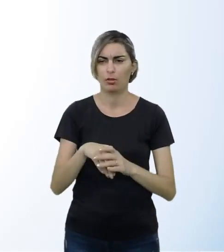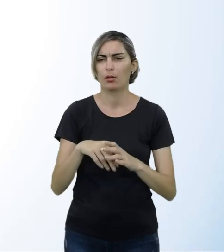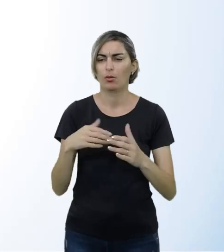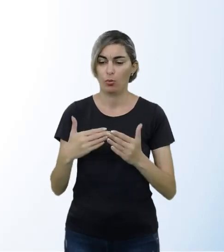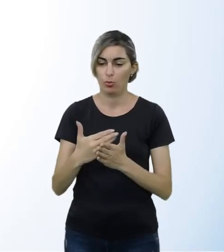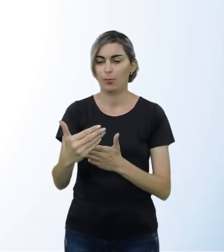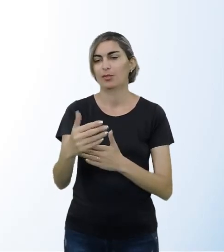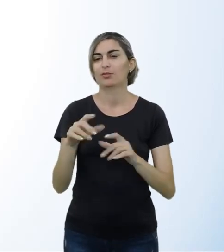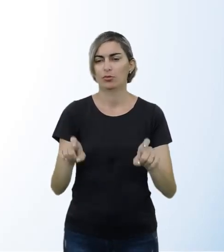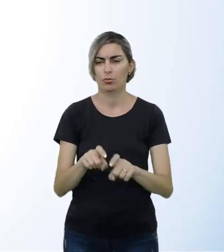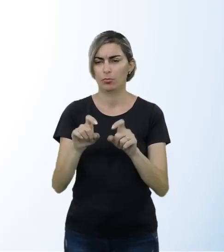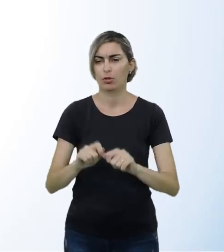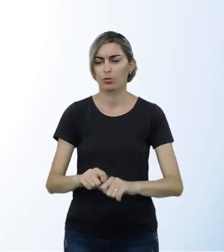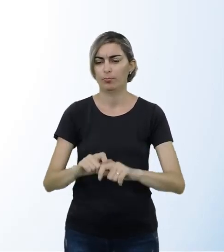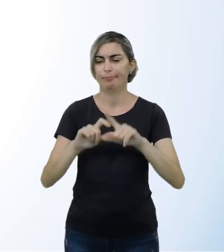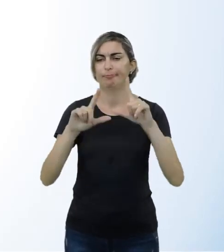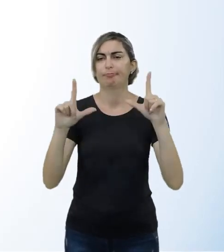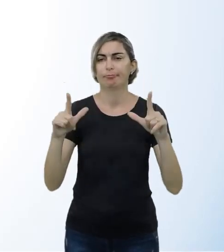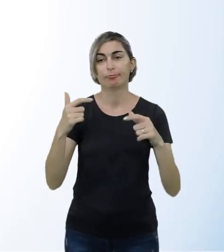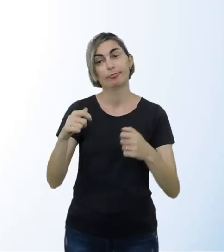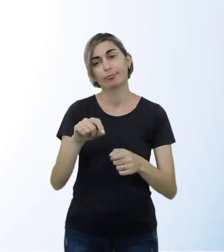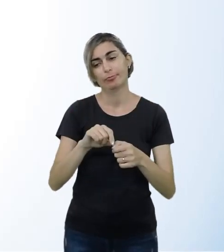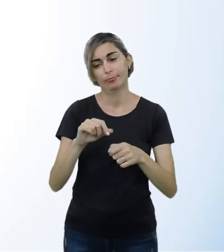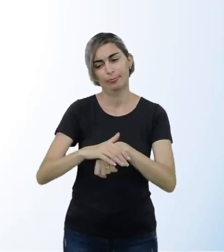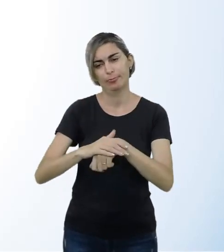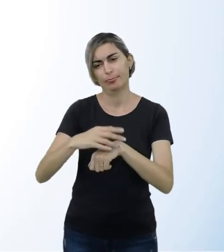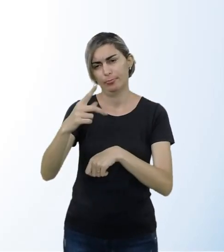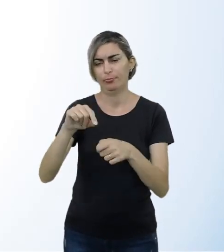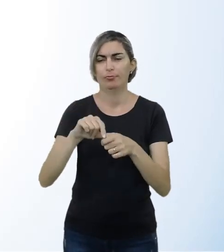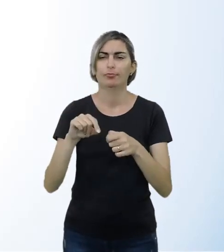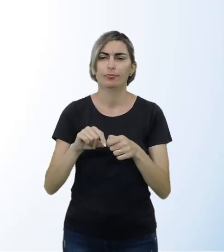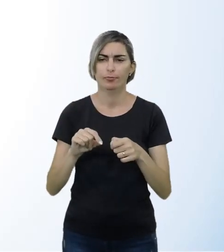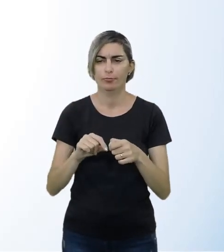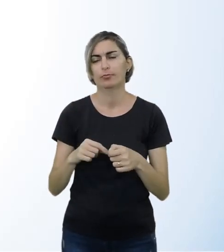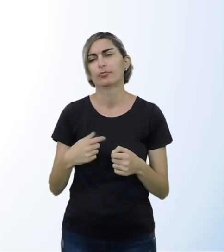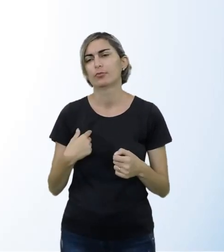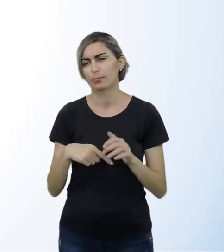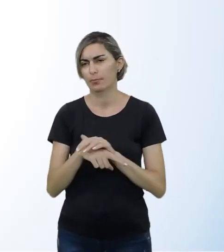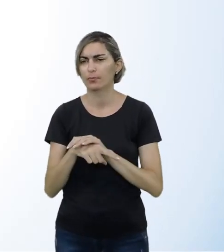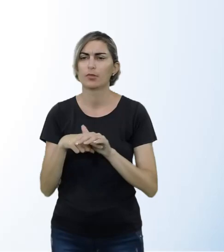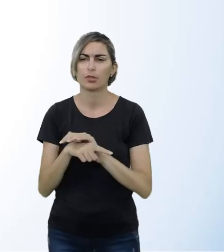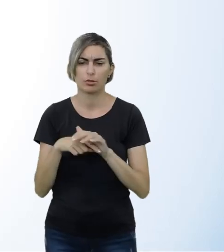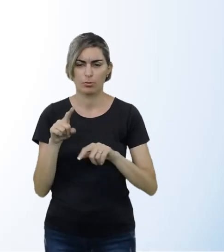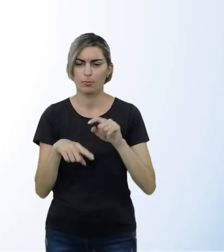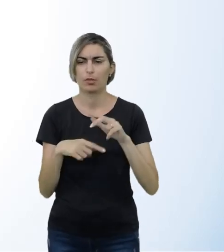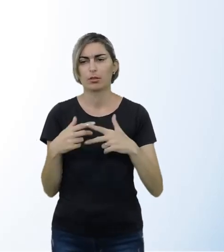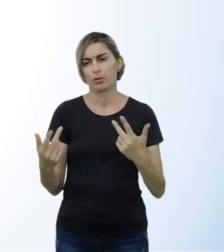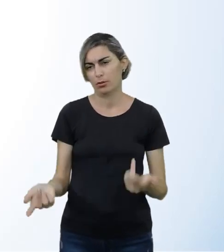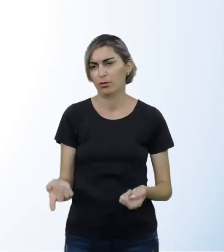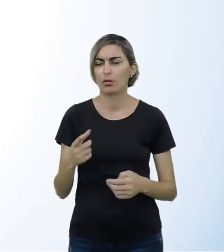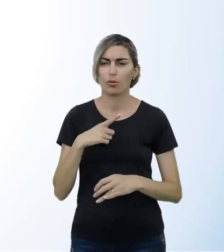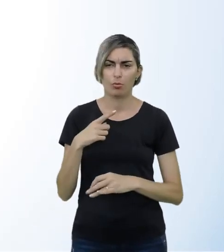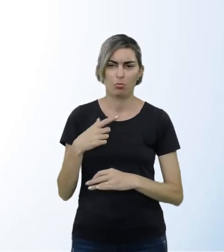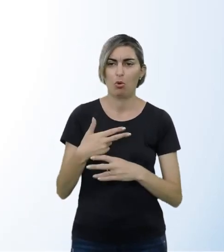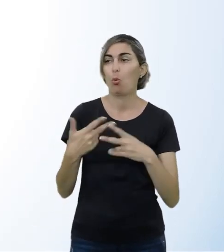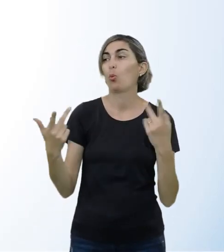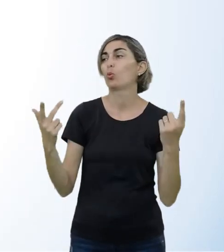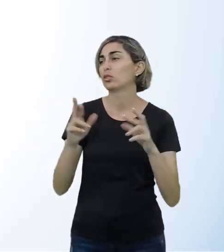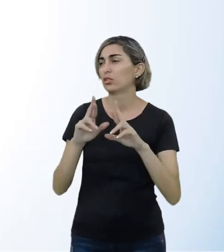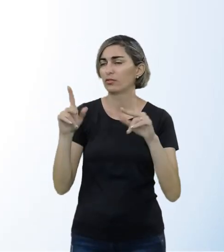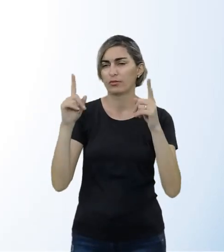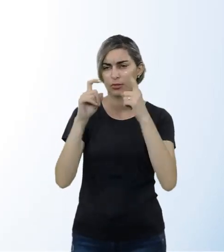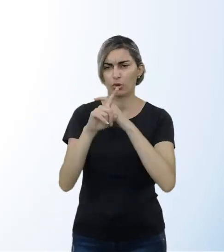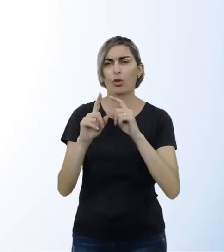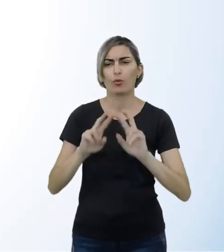você reiniciar o computador. Em alguns casos você vai ter que fazer isso manualmente, tá? Você pode pesquisar alguns materiais, não é nada do outro mundo. Eu vou